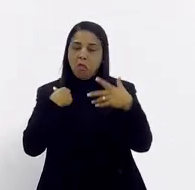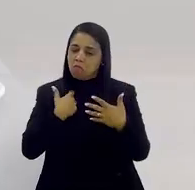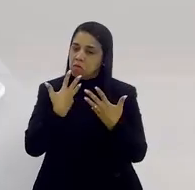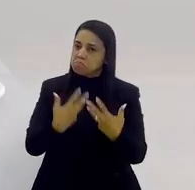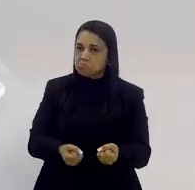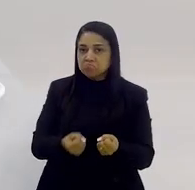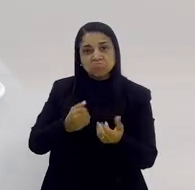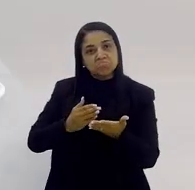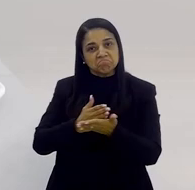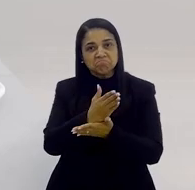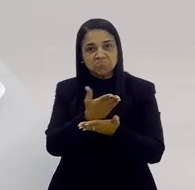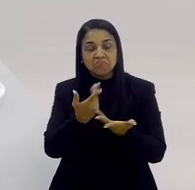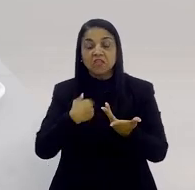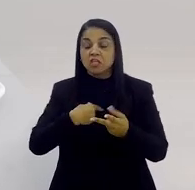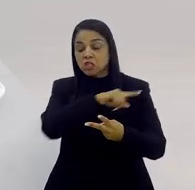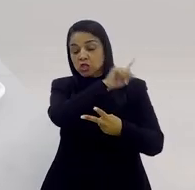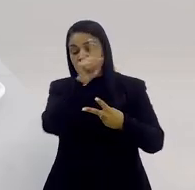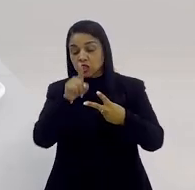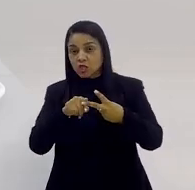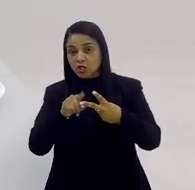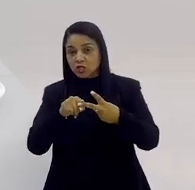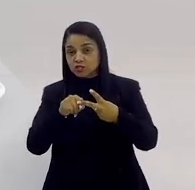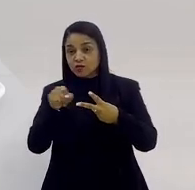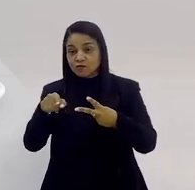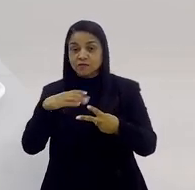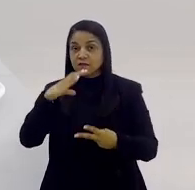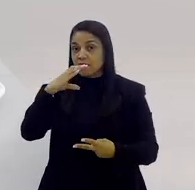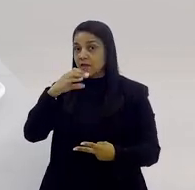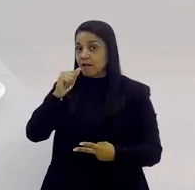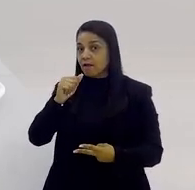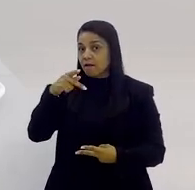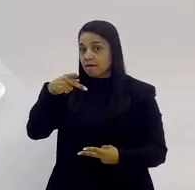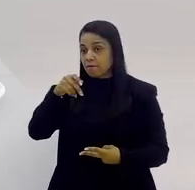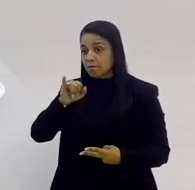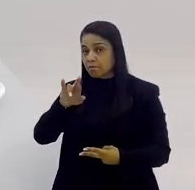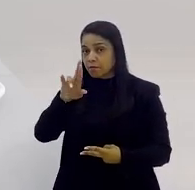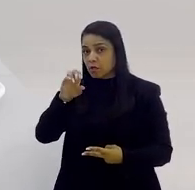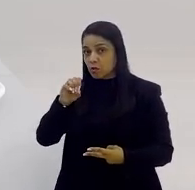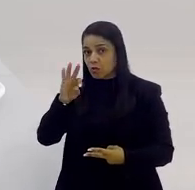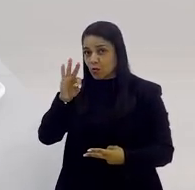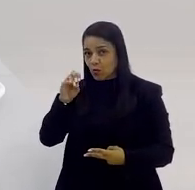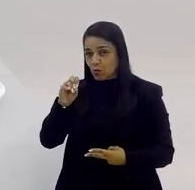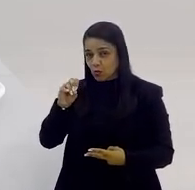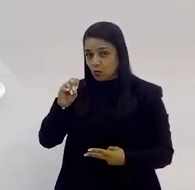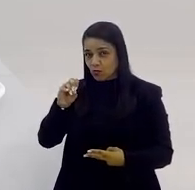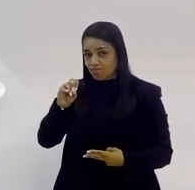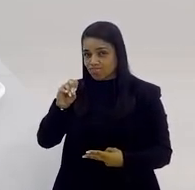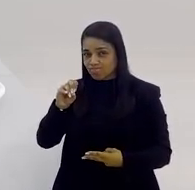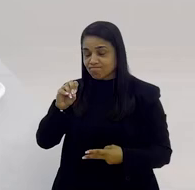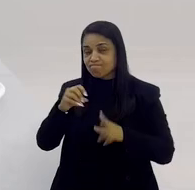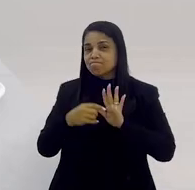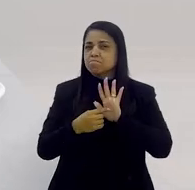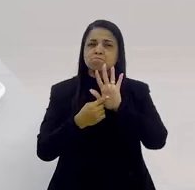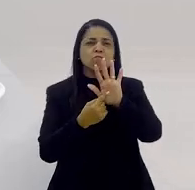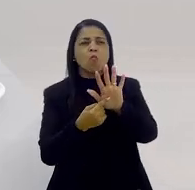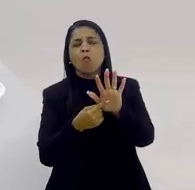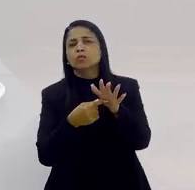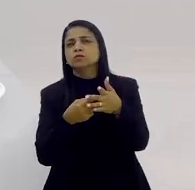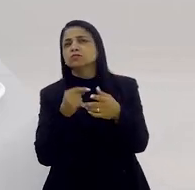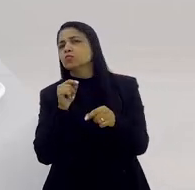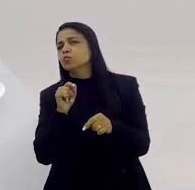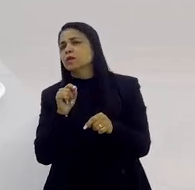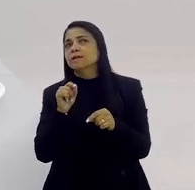e dois você quando leva o Capiroto você leva ele de uma forma